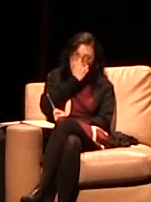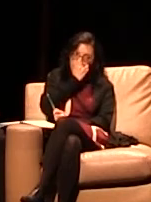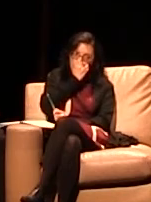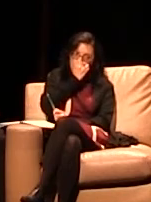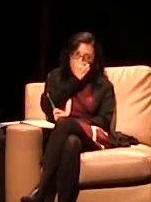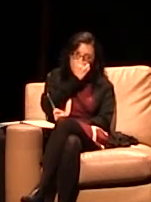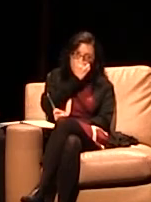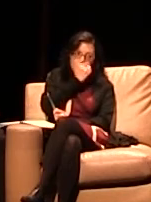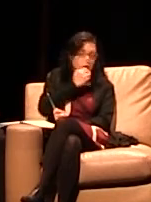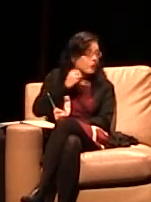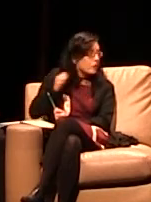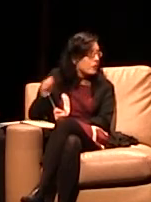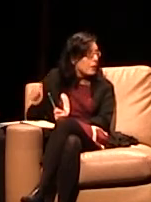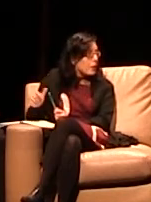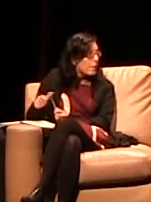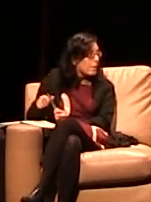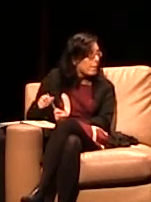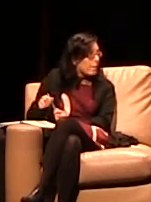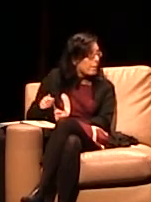Eu